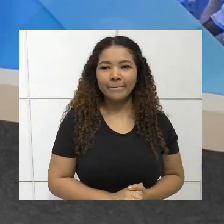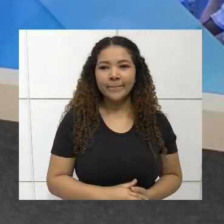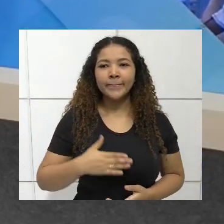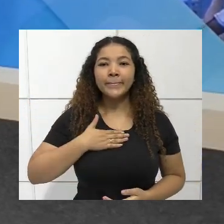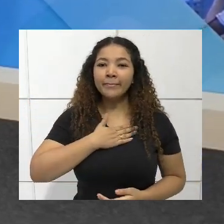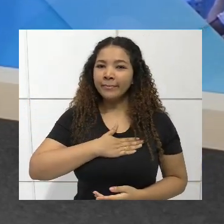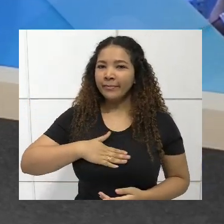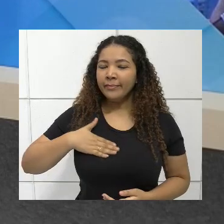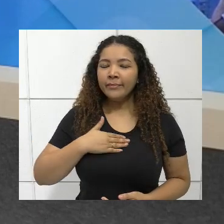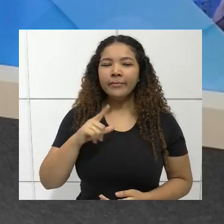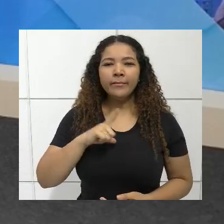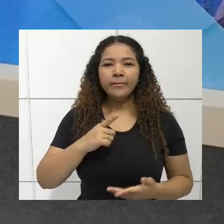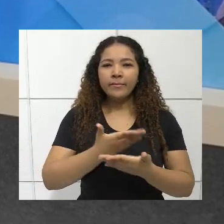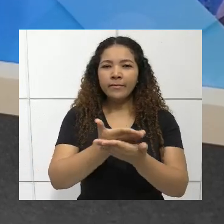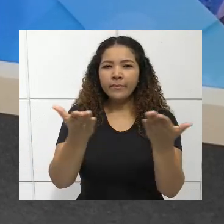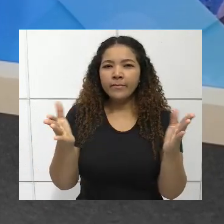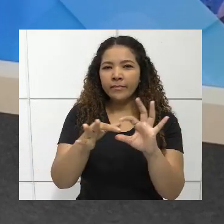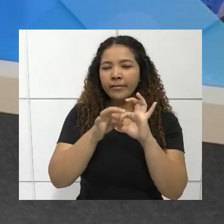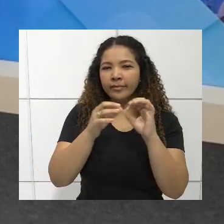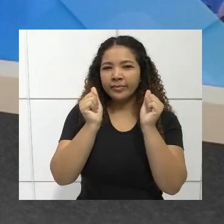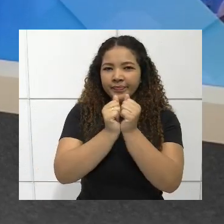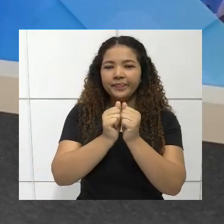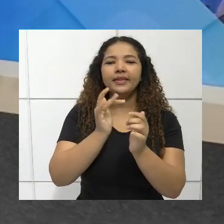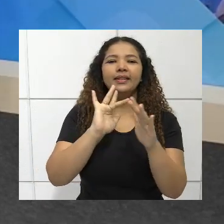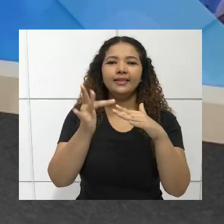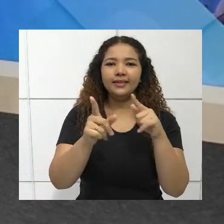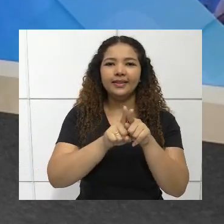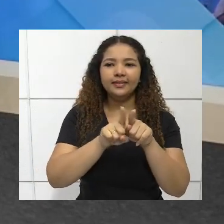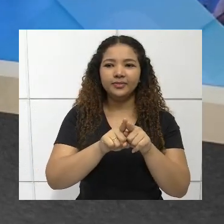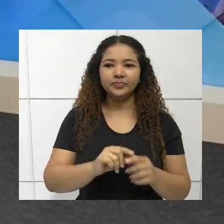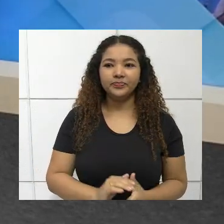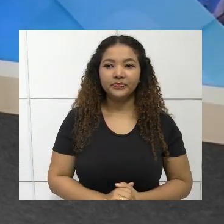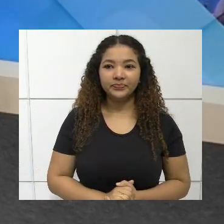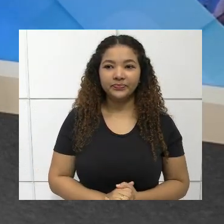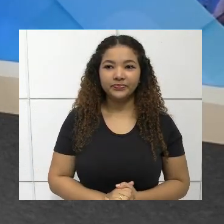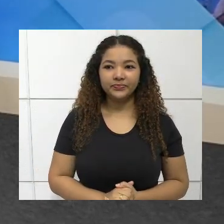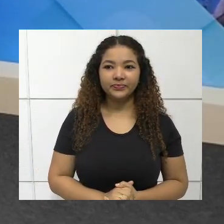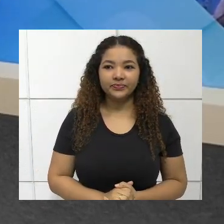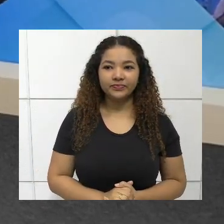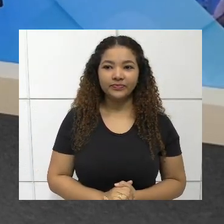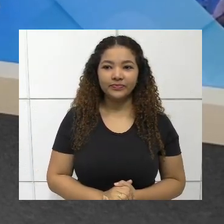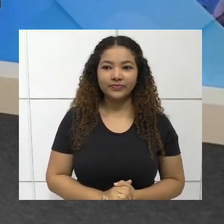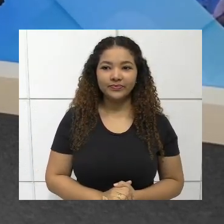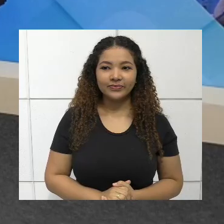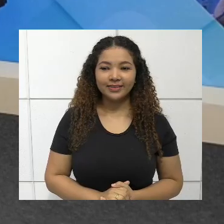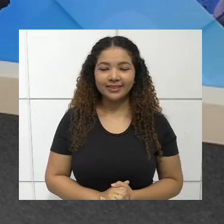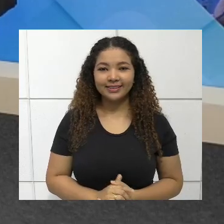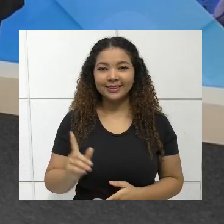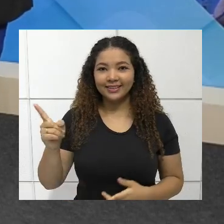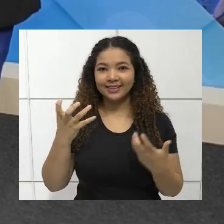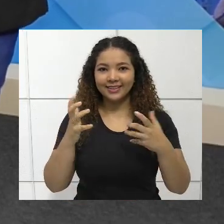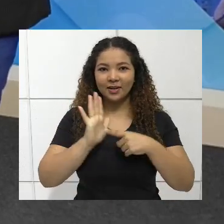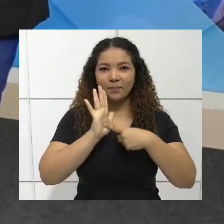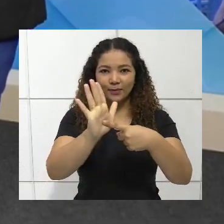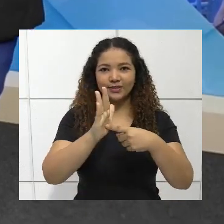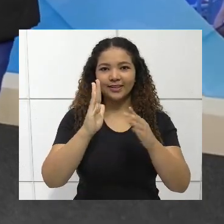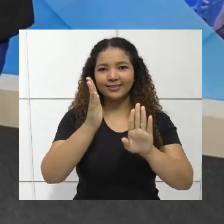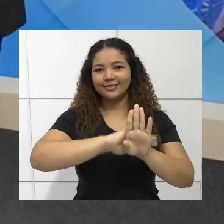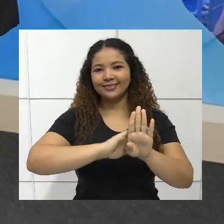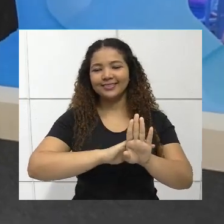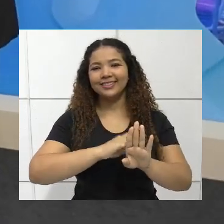prazer tê-los lá também nas redes sociais. Se a gente pudesse mostrar os gestos que estão vindo de trás das câmeras aqui, mas olha só, depois do intervalo, hein?